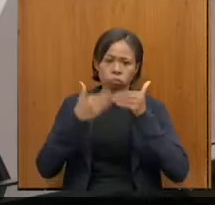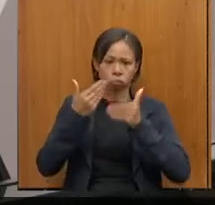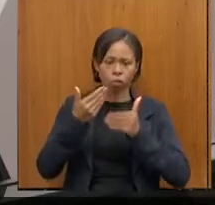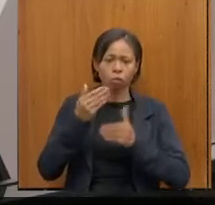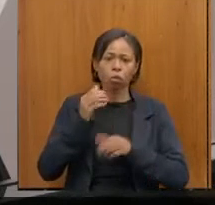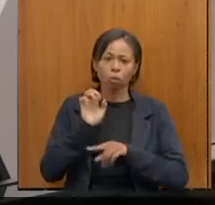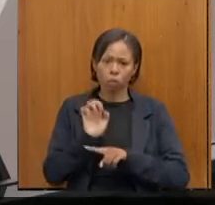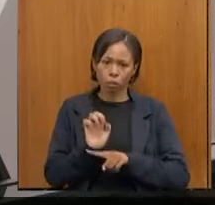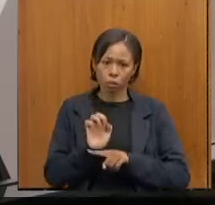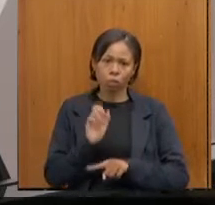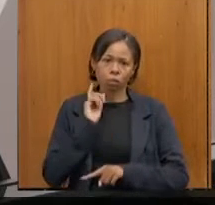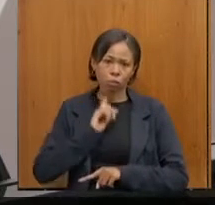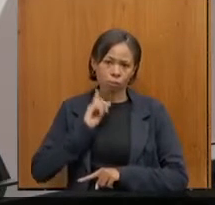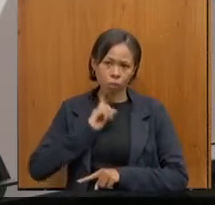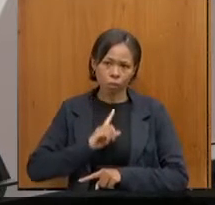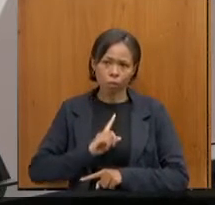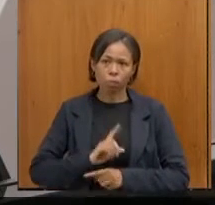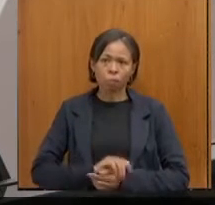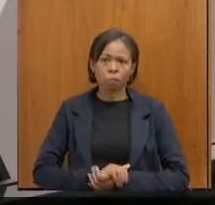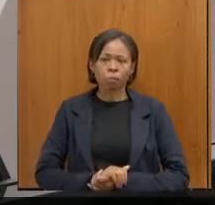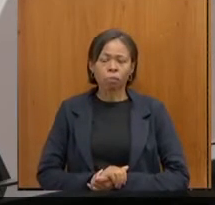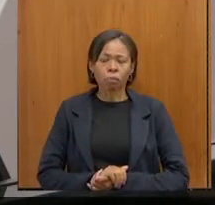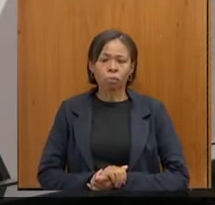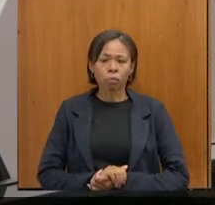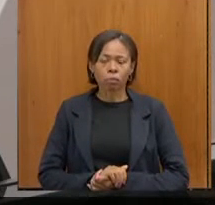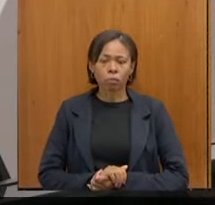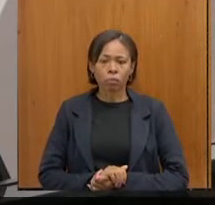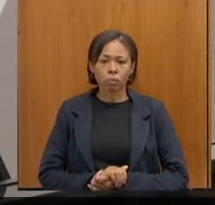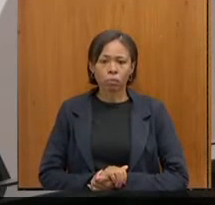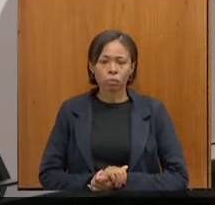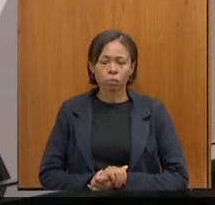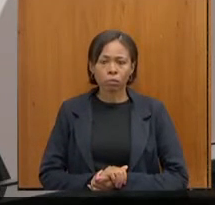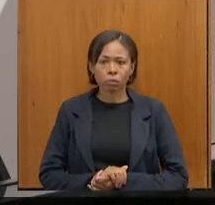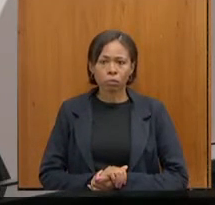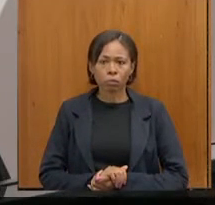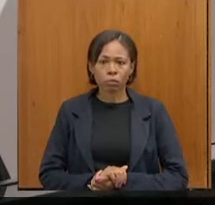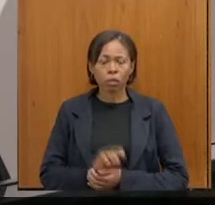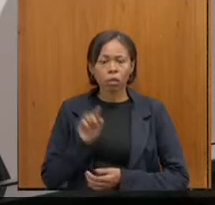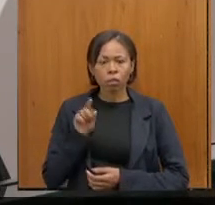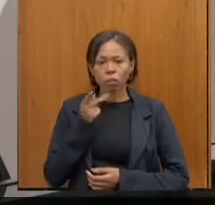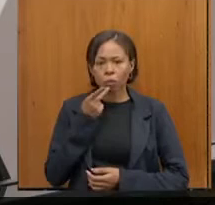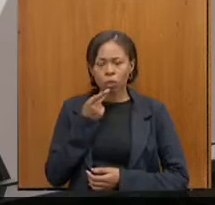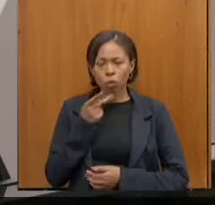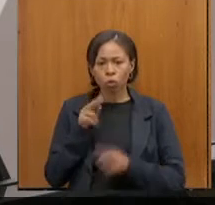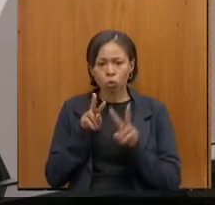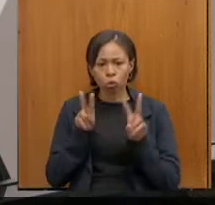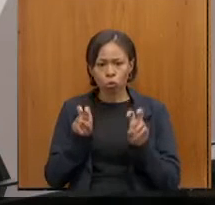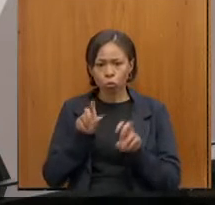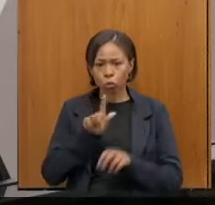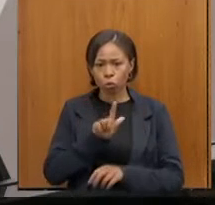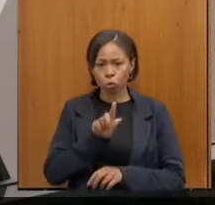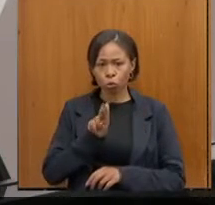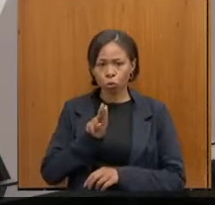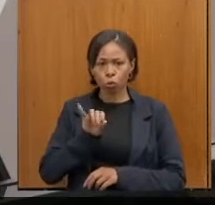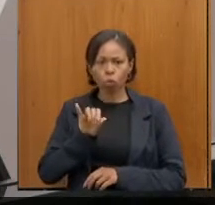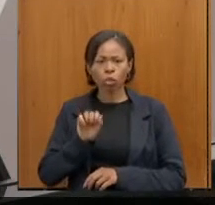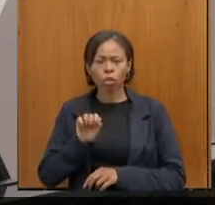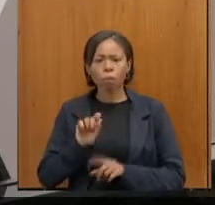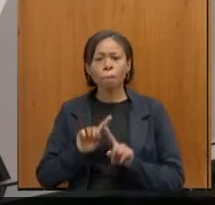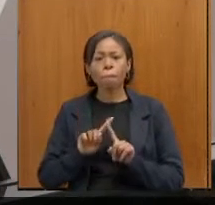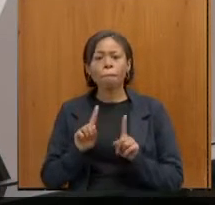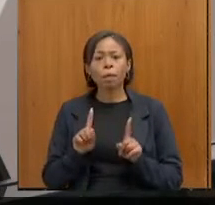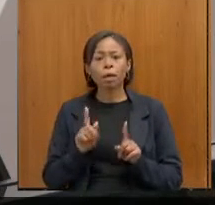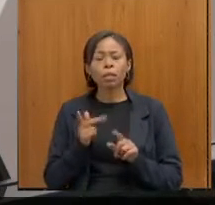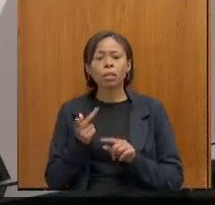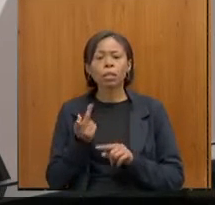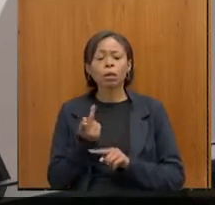só para gente não deixar no ar a questão solo do guia mas não falou quem que o deputado tem que procurar para